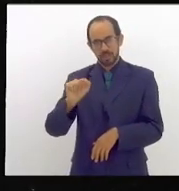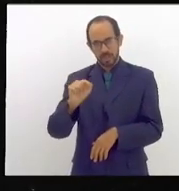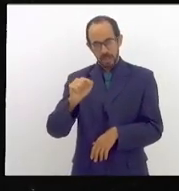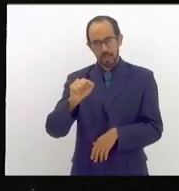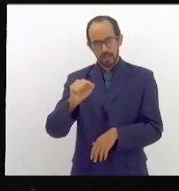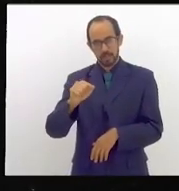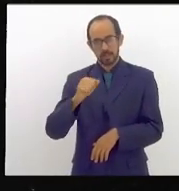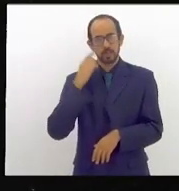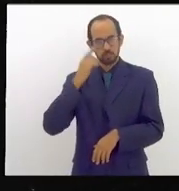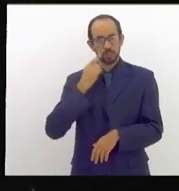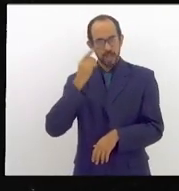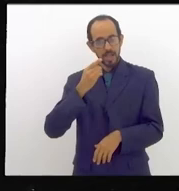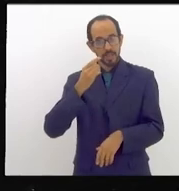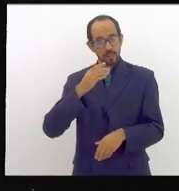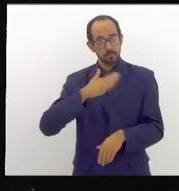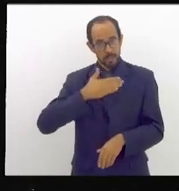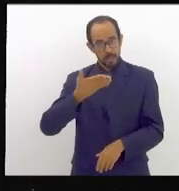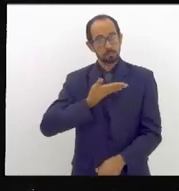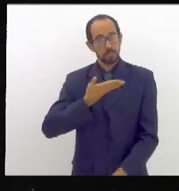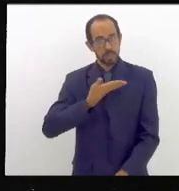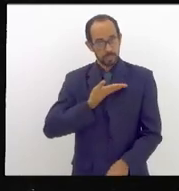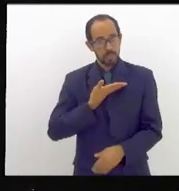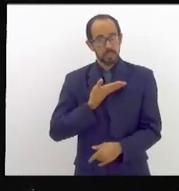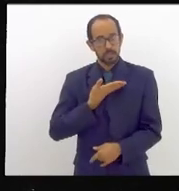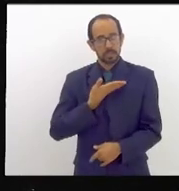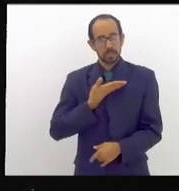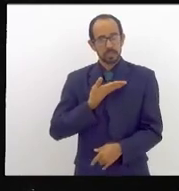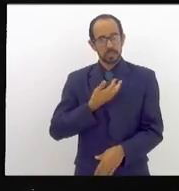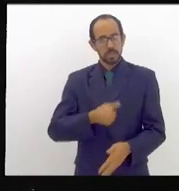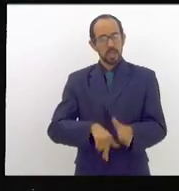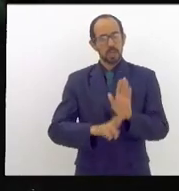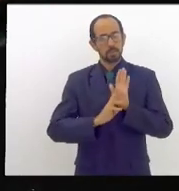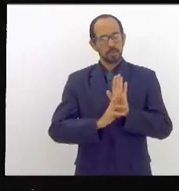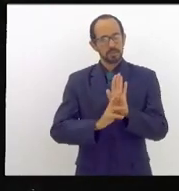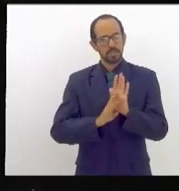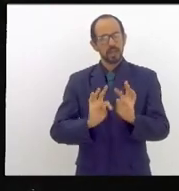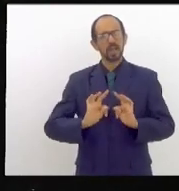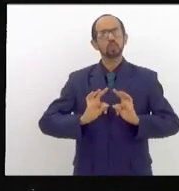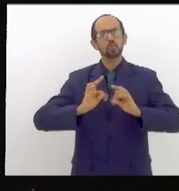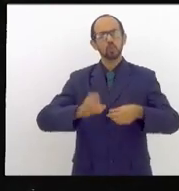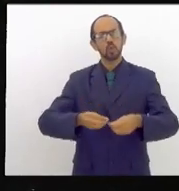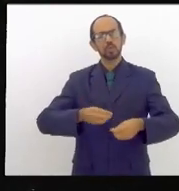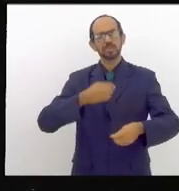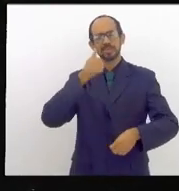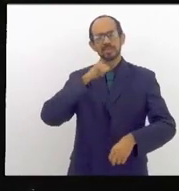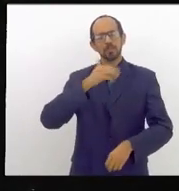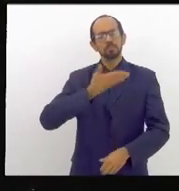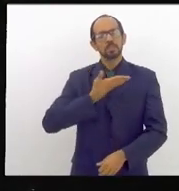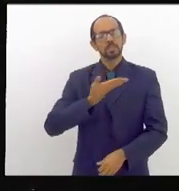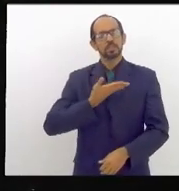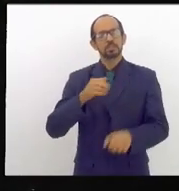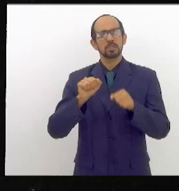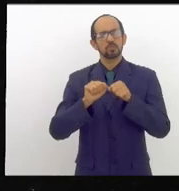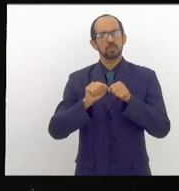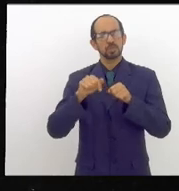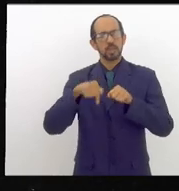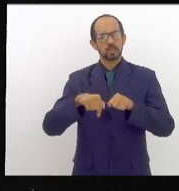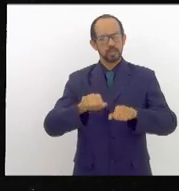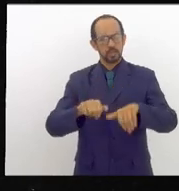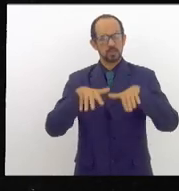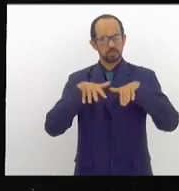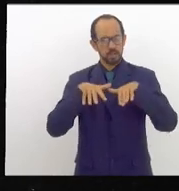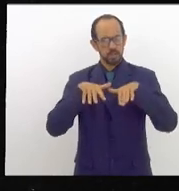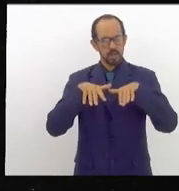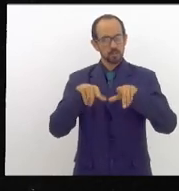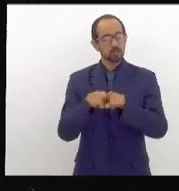amiga e Franciane representa todas as amigas que fiz neste Plenário e amigos